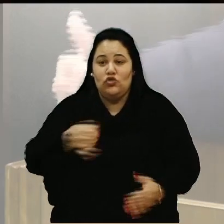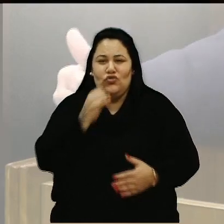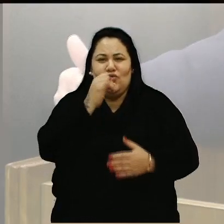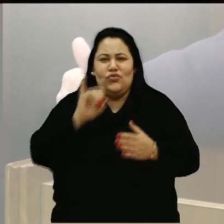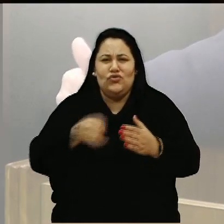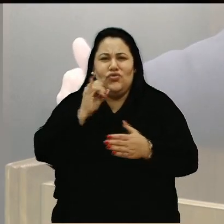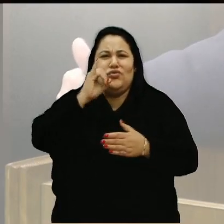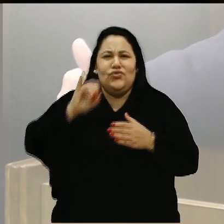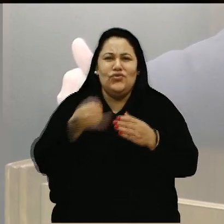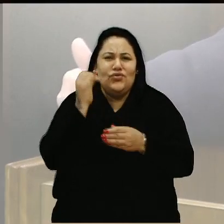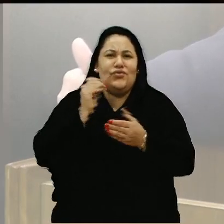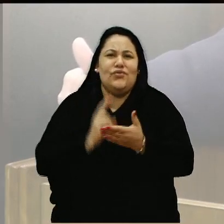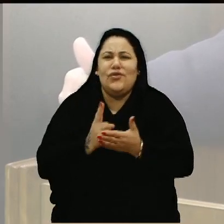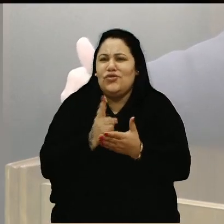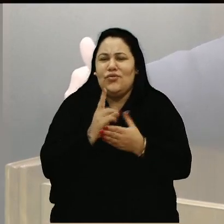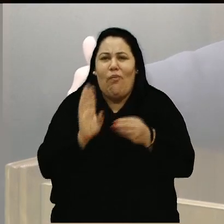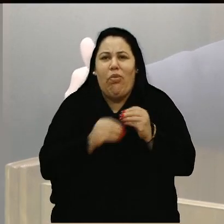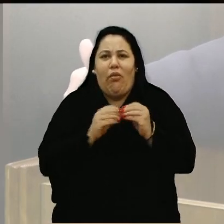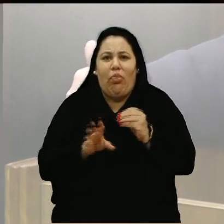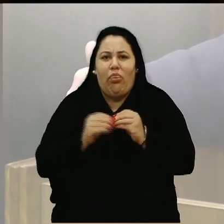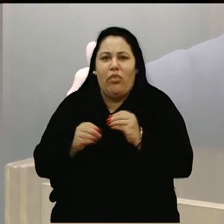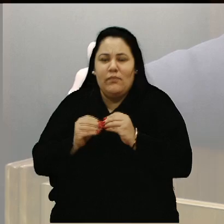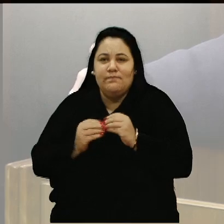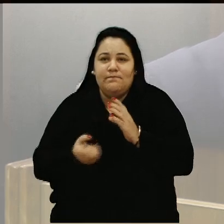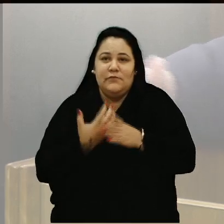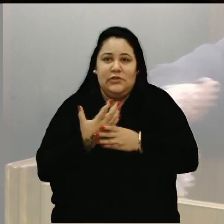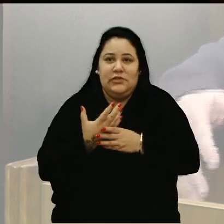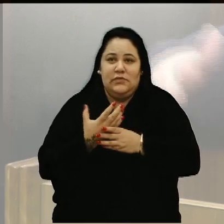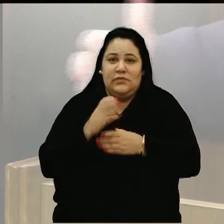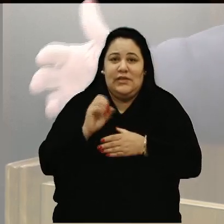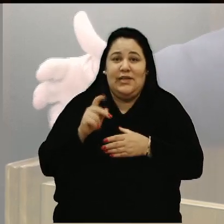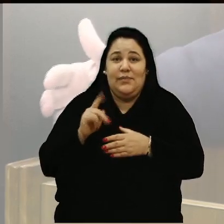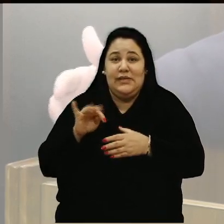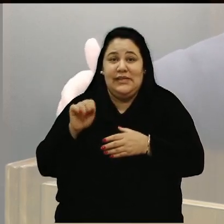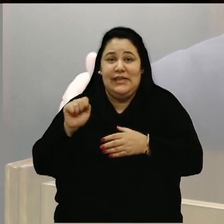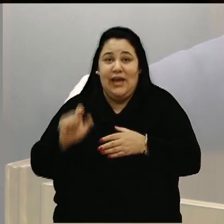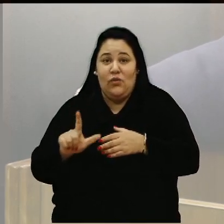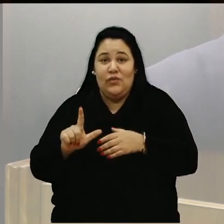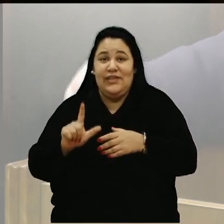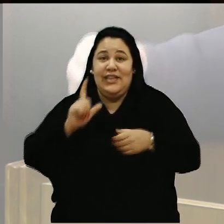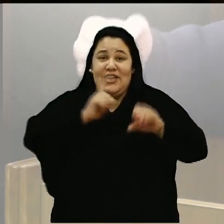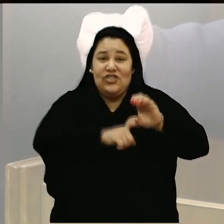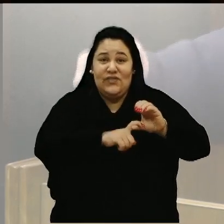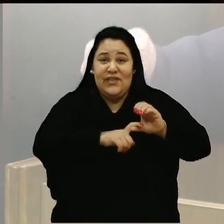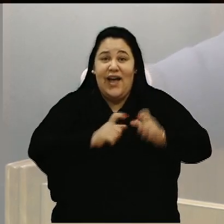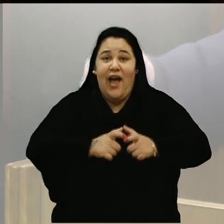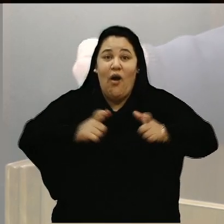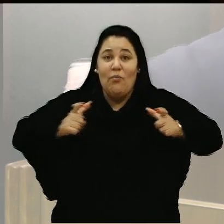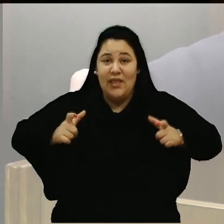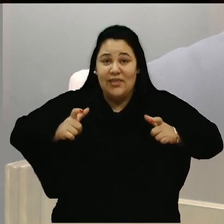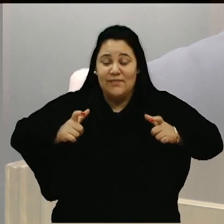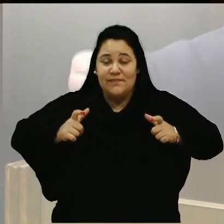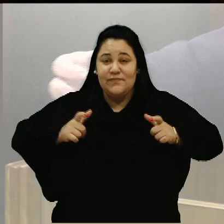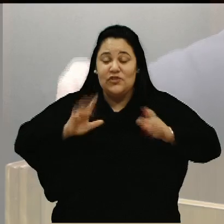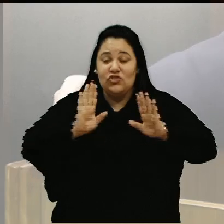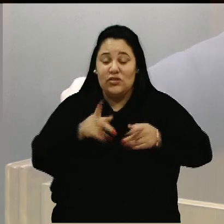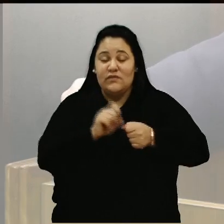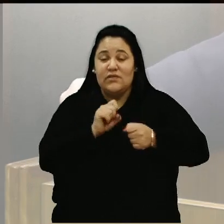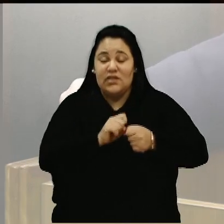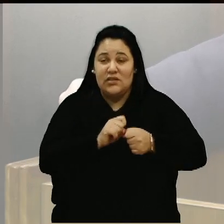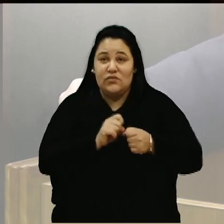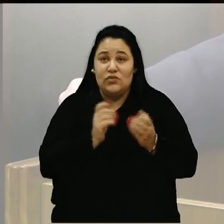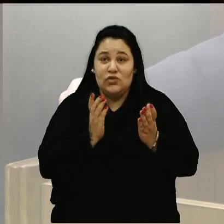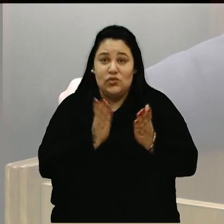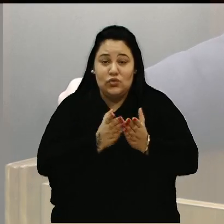juro gera uma capitalização e a dívida fica imensa. Foi feito estudos, né,